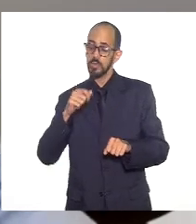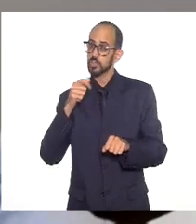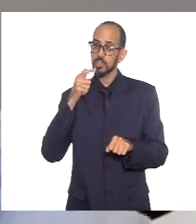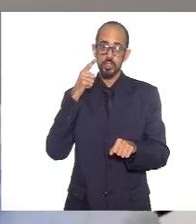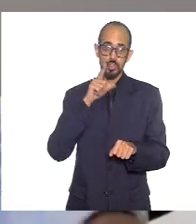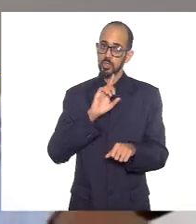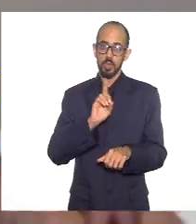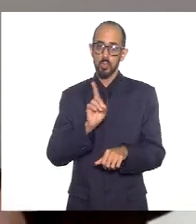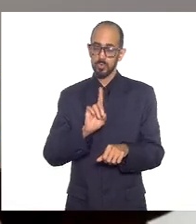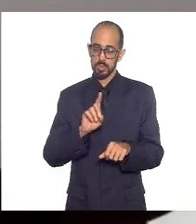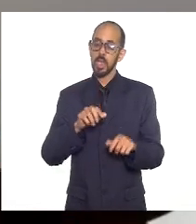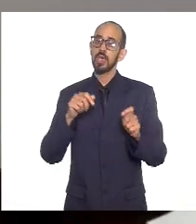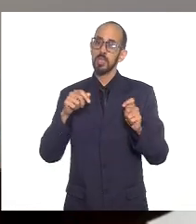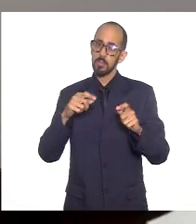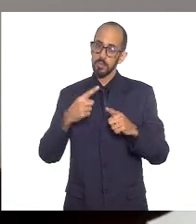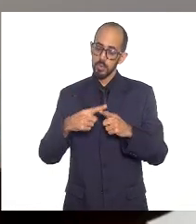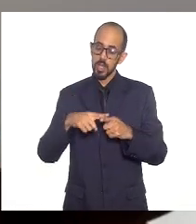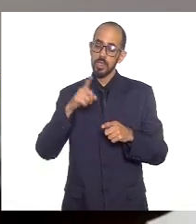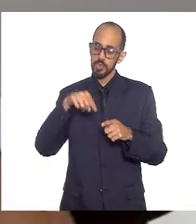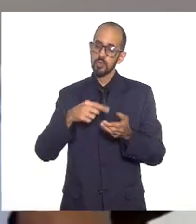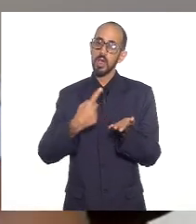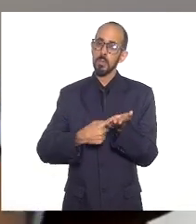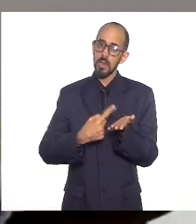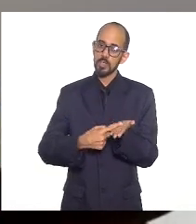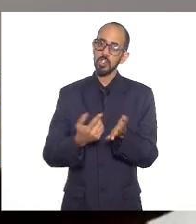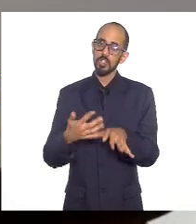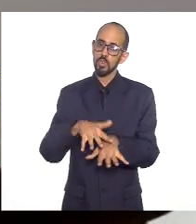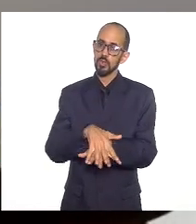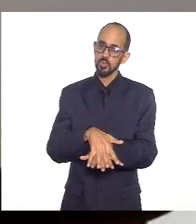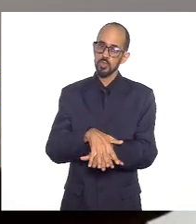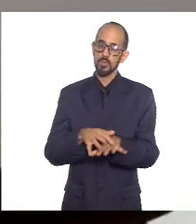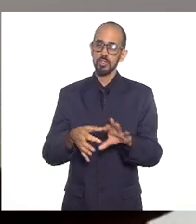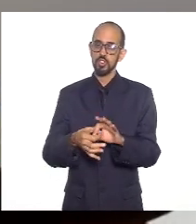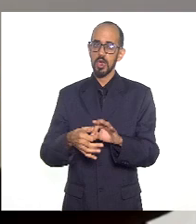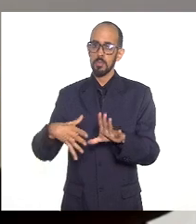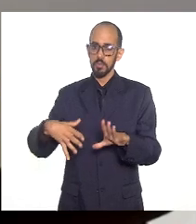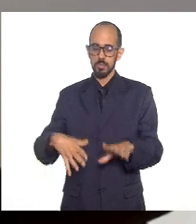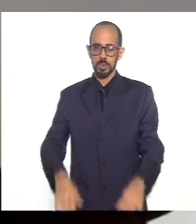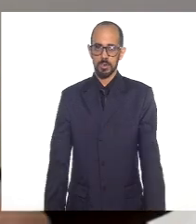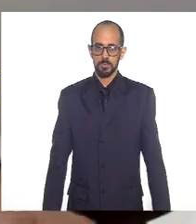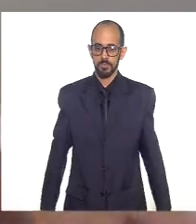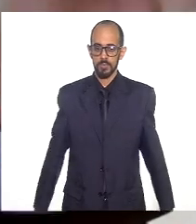perspectivas. Isto, sim, é agenda cidadã, inclusiva e republicana. Obrigado, André.